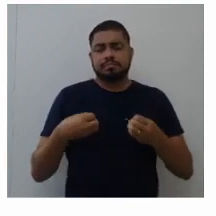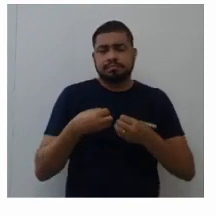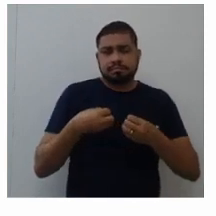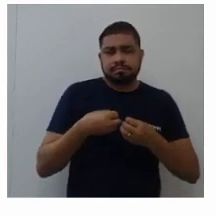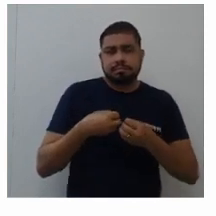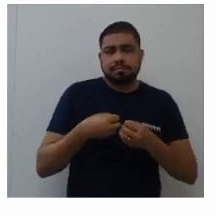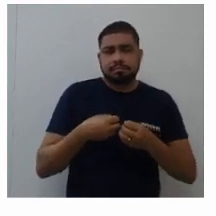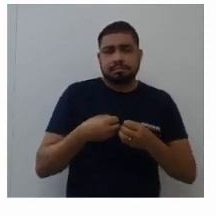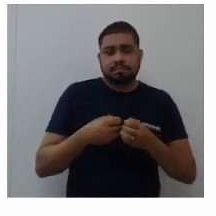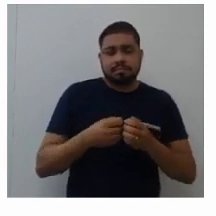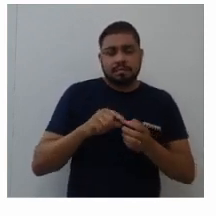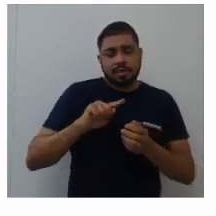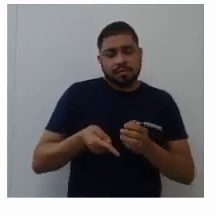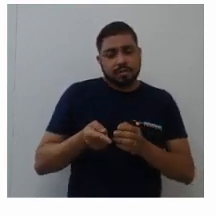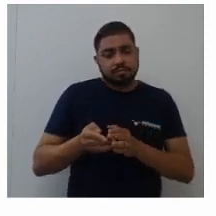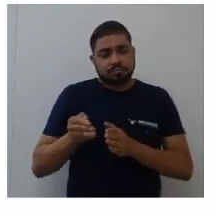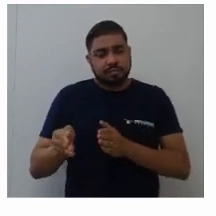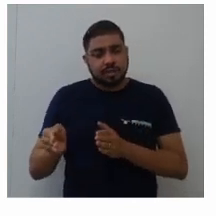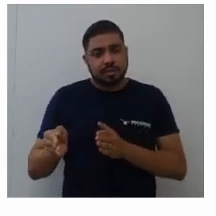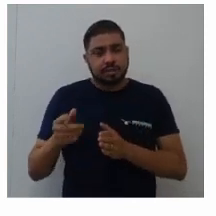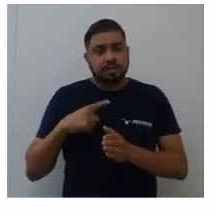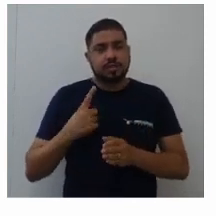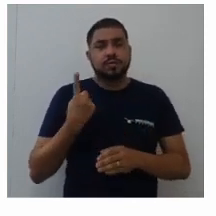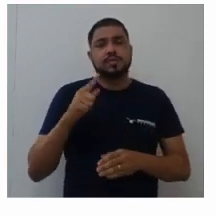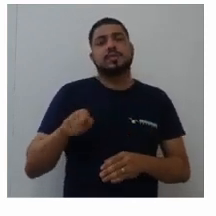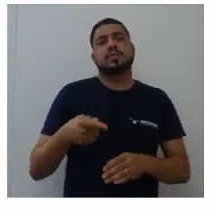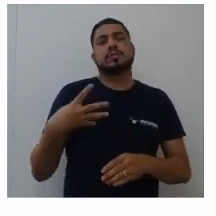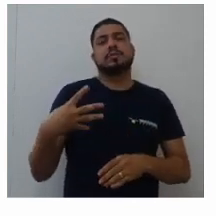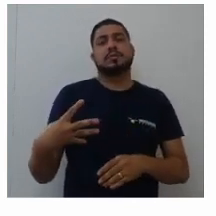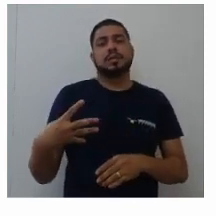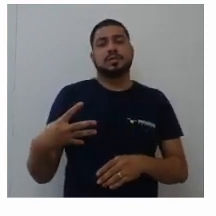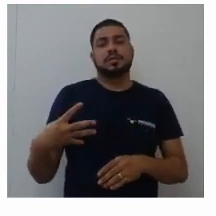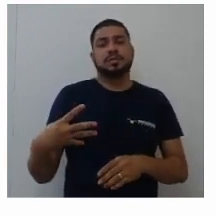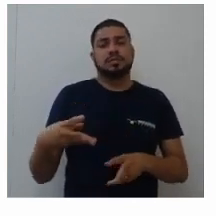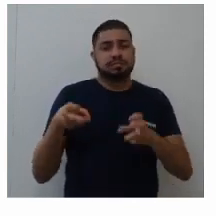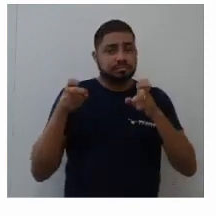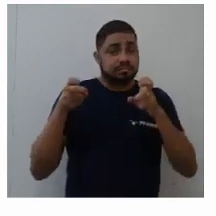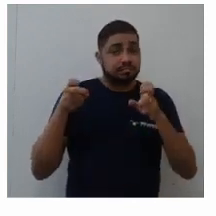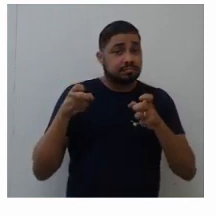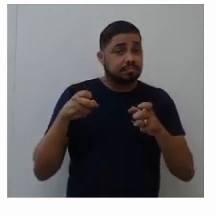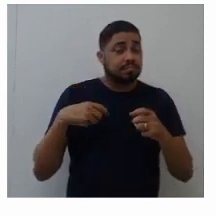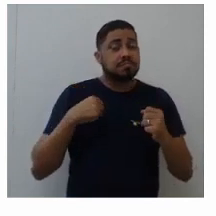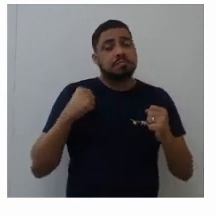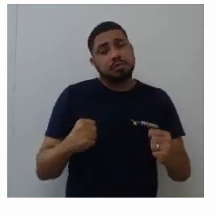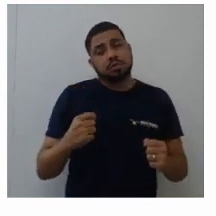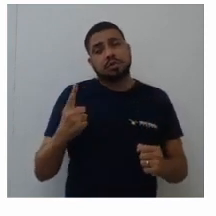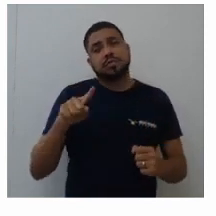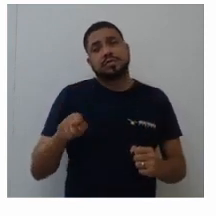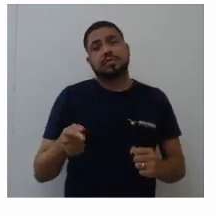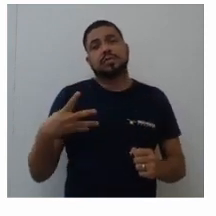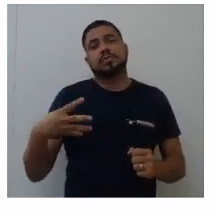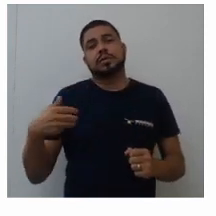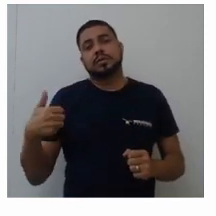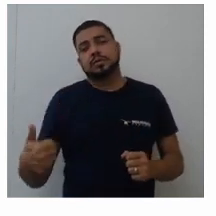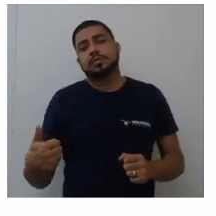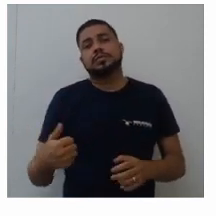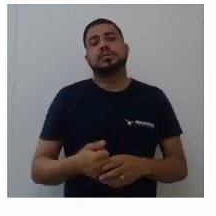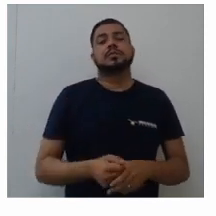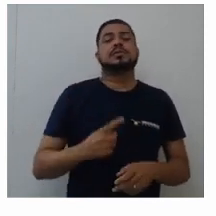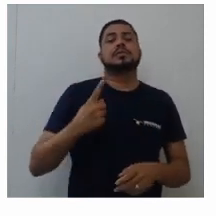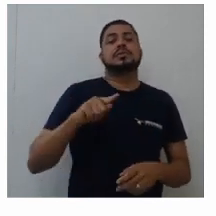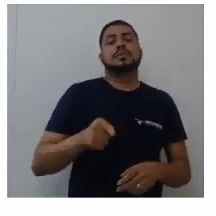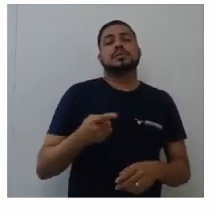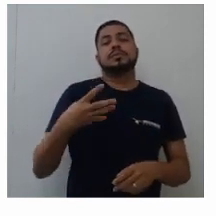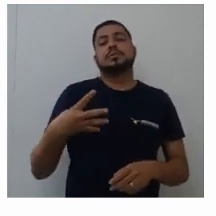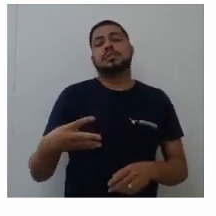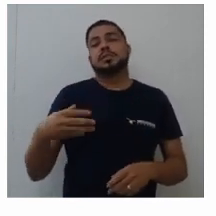para uma casa decimal, eu tenho 1,4. Sacou aí? Mas eu posso ter 1,41,